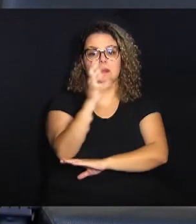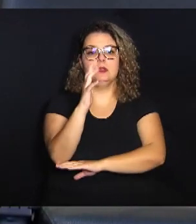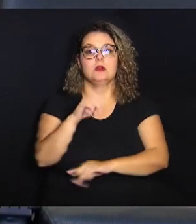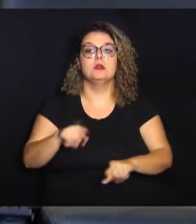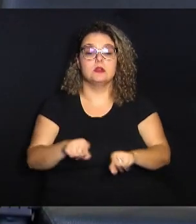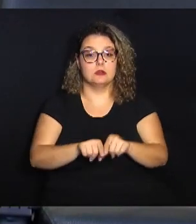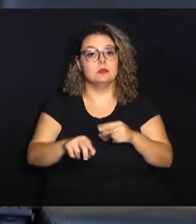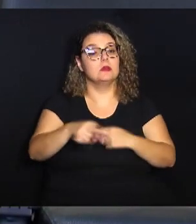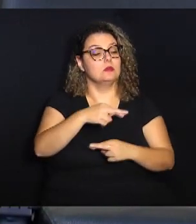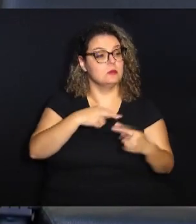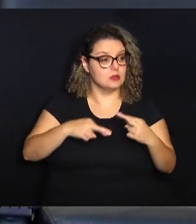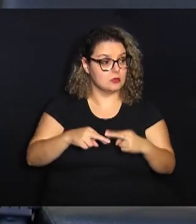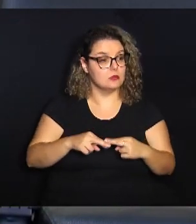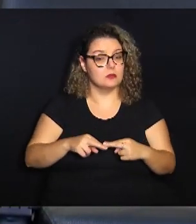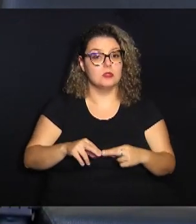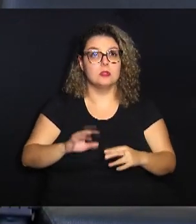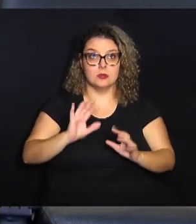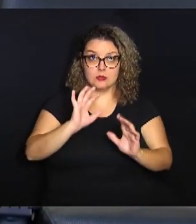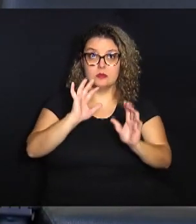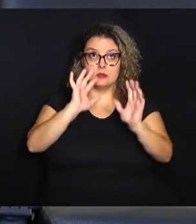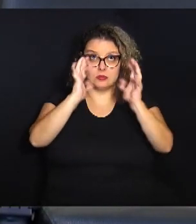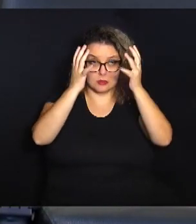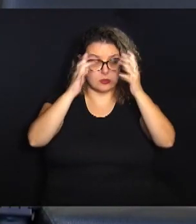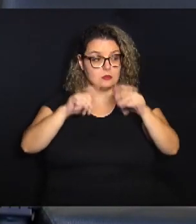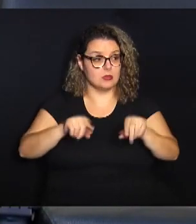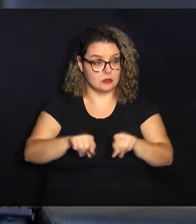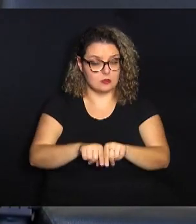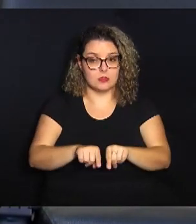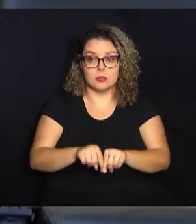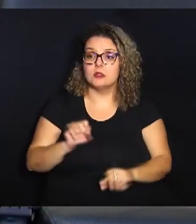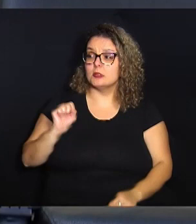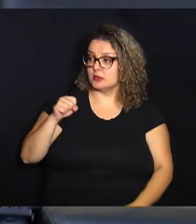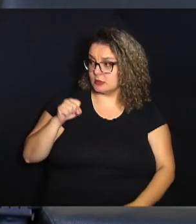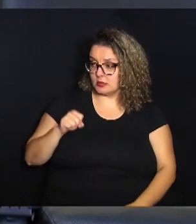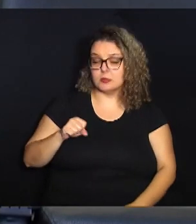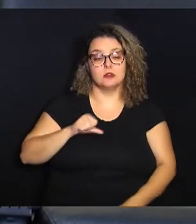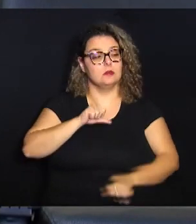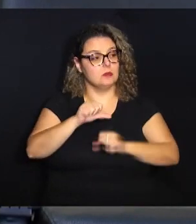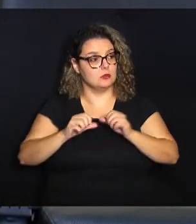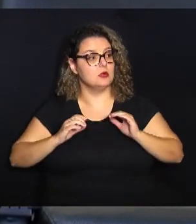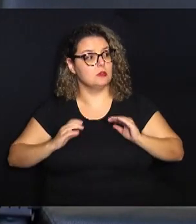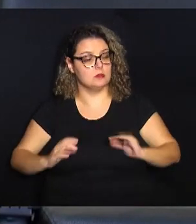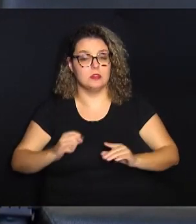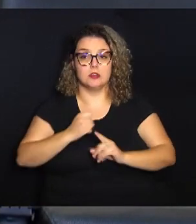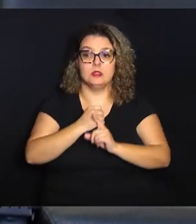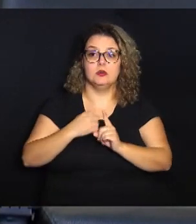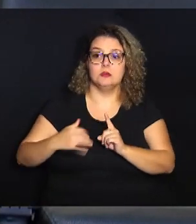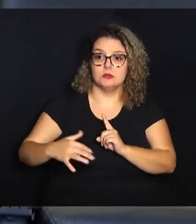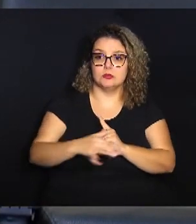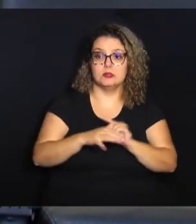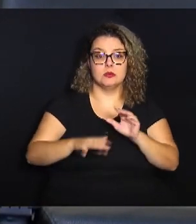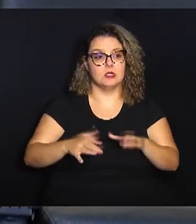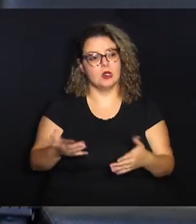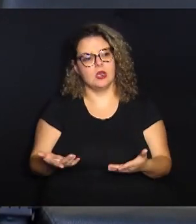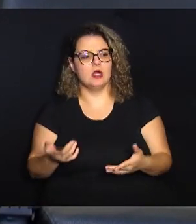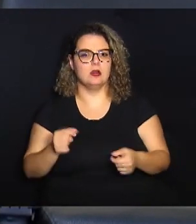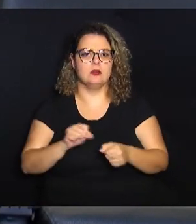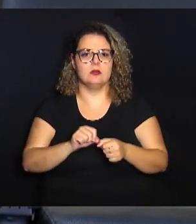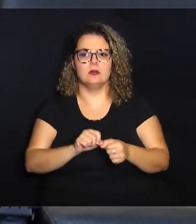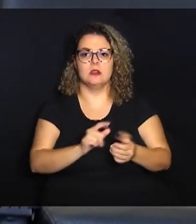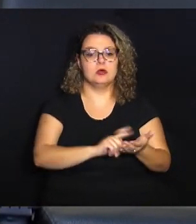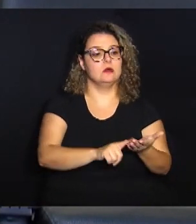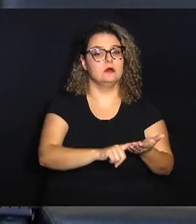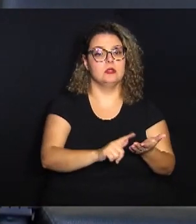a ver com uma questão do clima também. Exige uma mudança de comportamento da sociedade, que às vezes, vou fazer uma limpeza